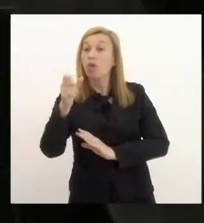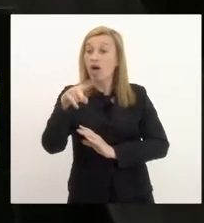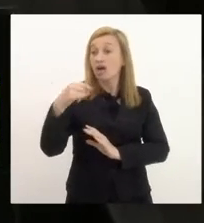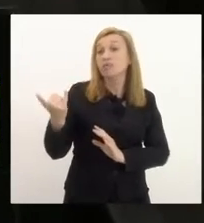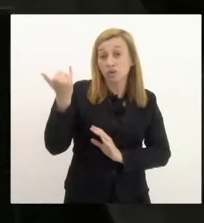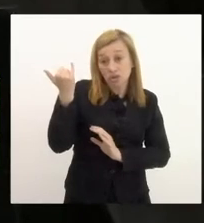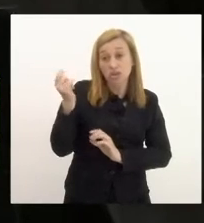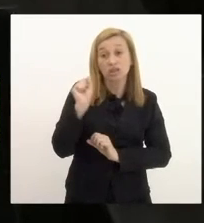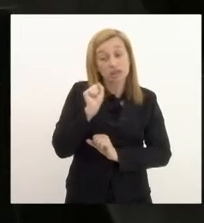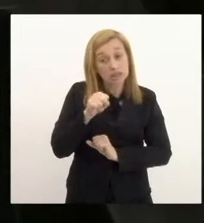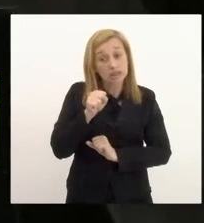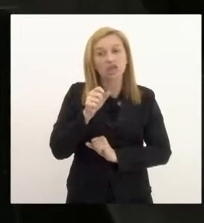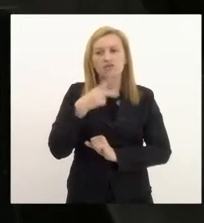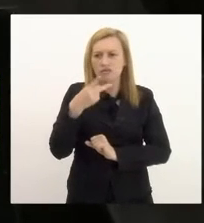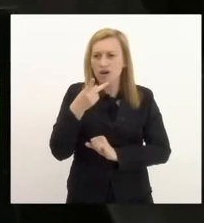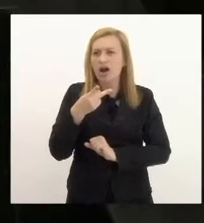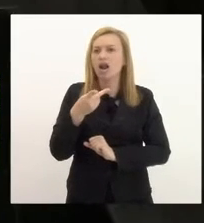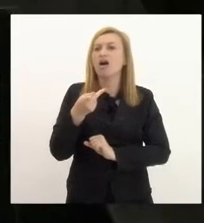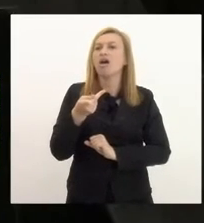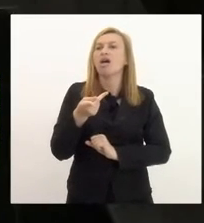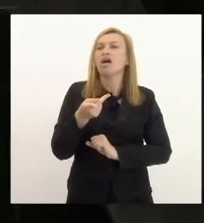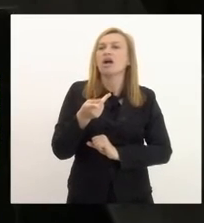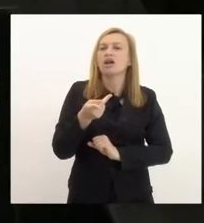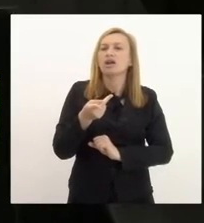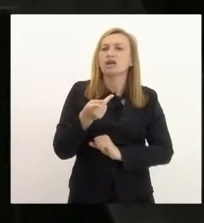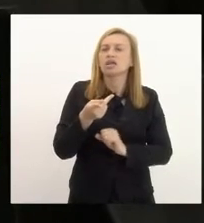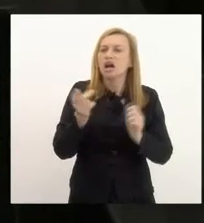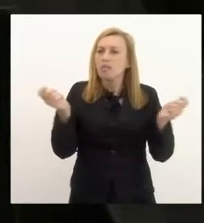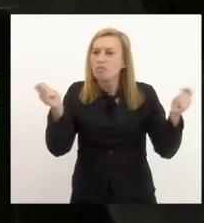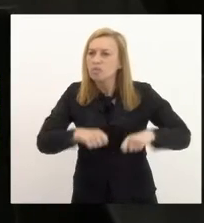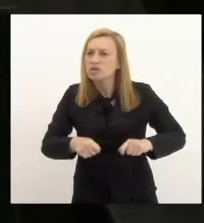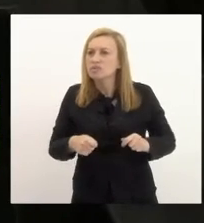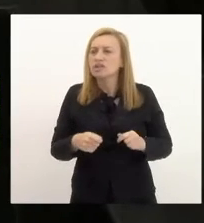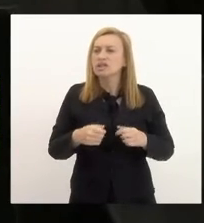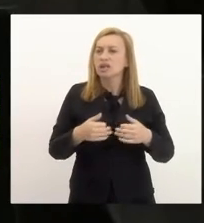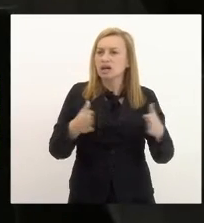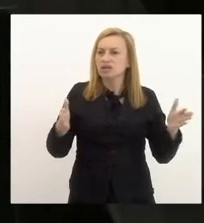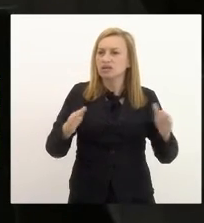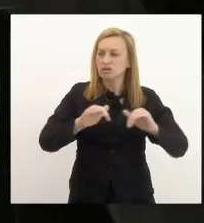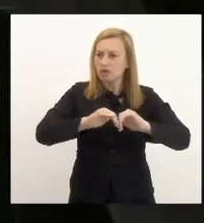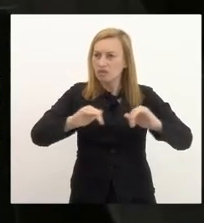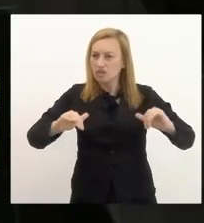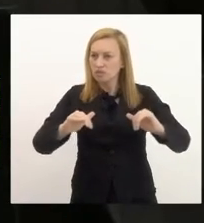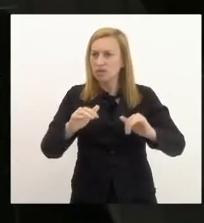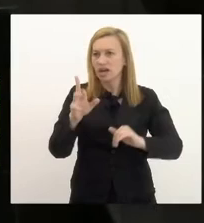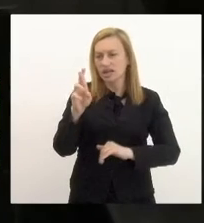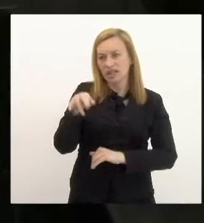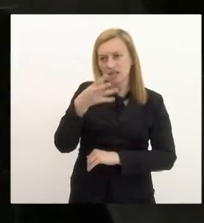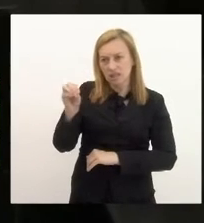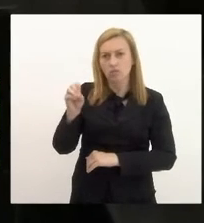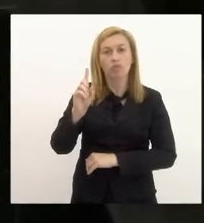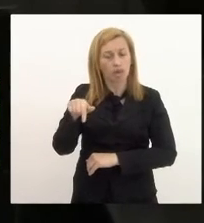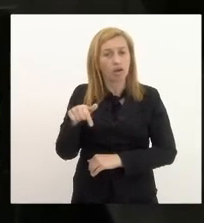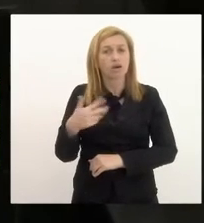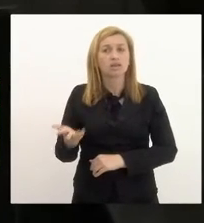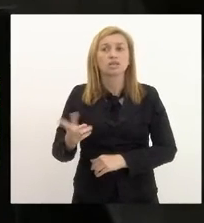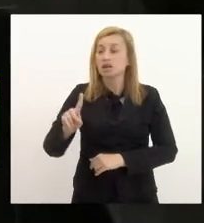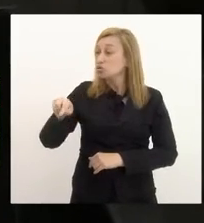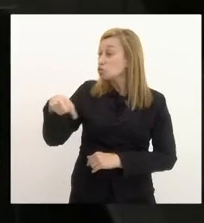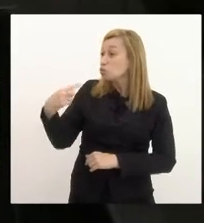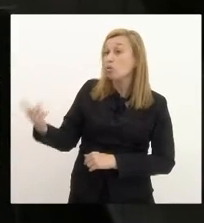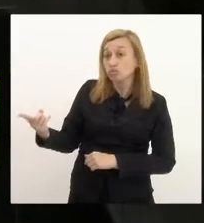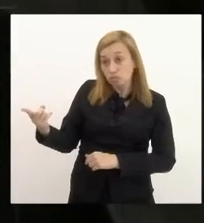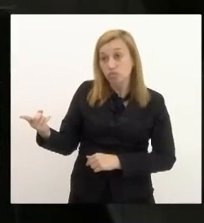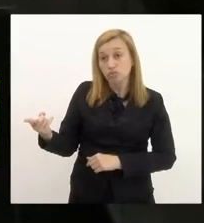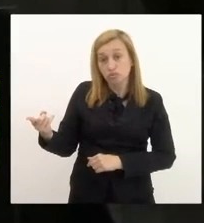é muito importante porque ela fala de ela abre a possibilidade da do afastamento das vedações né Então as outras